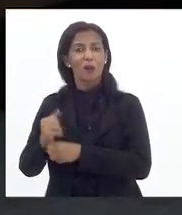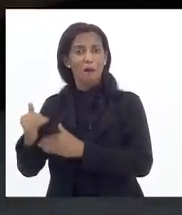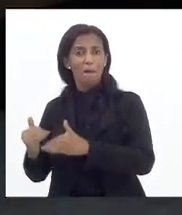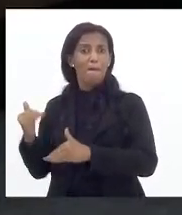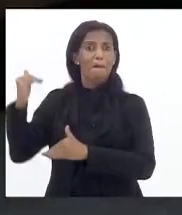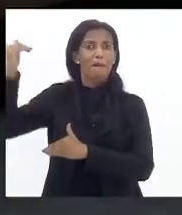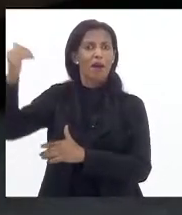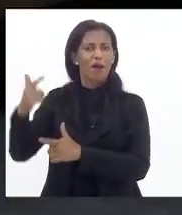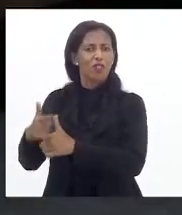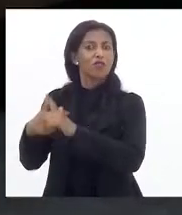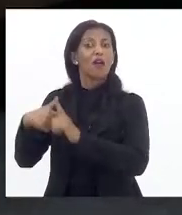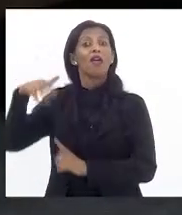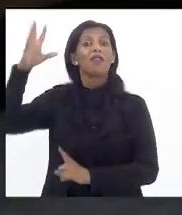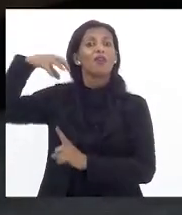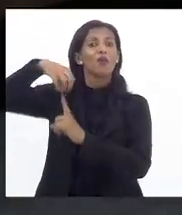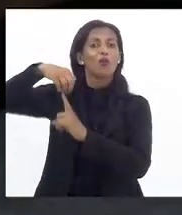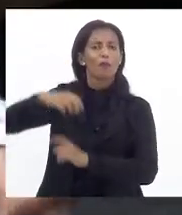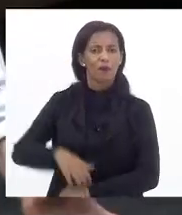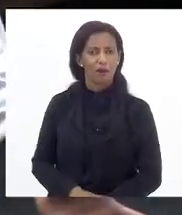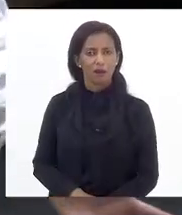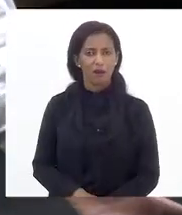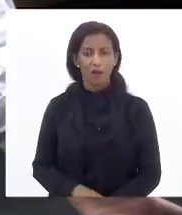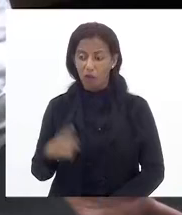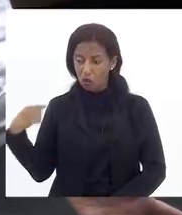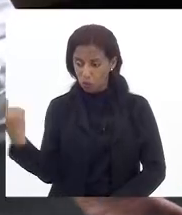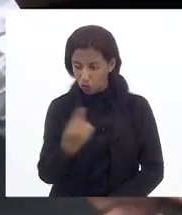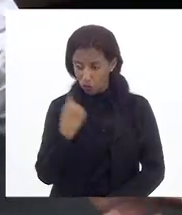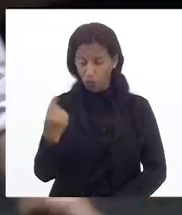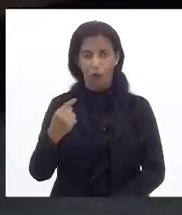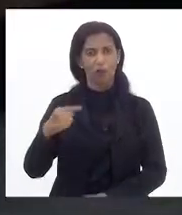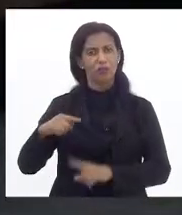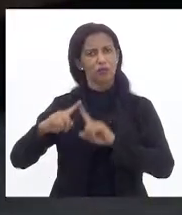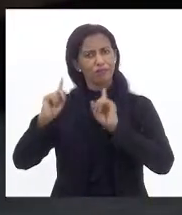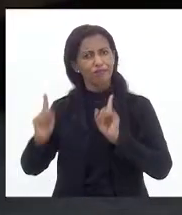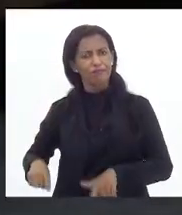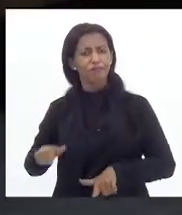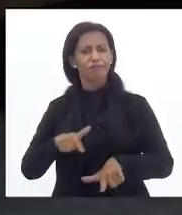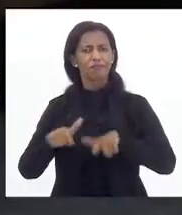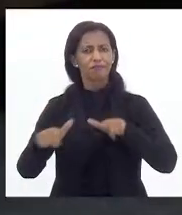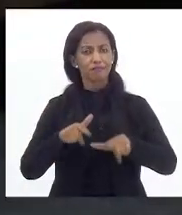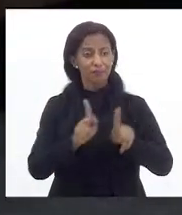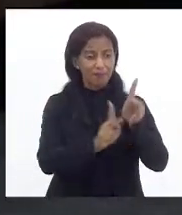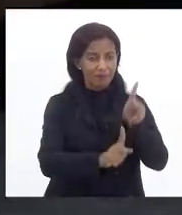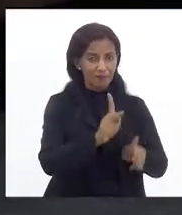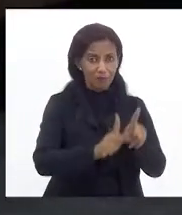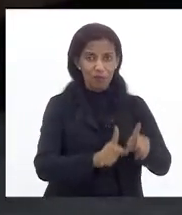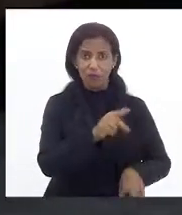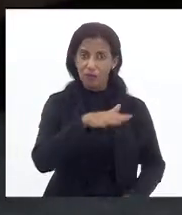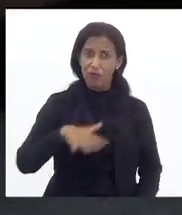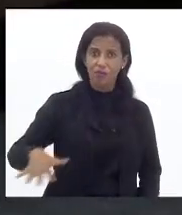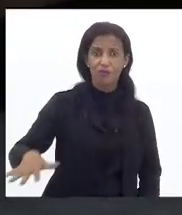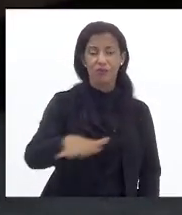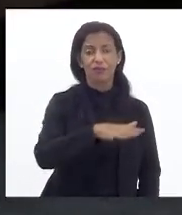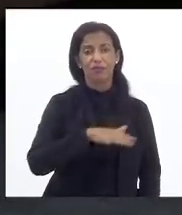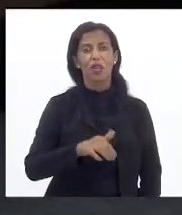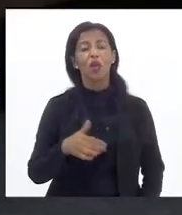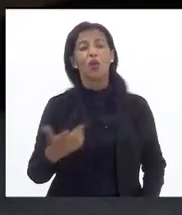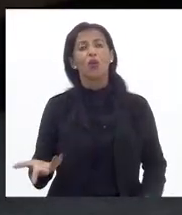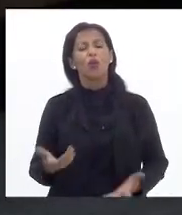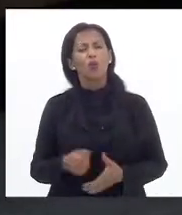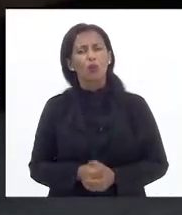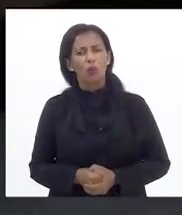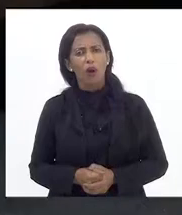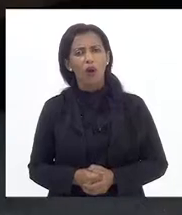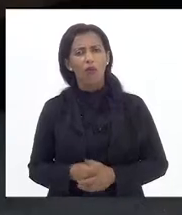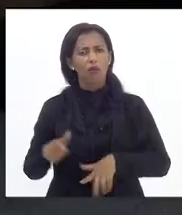culpa se nós servidores EA população do rio qual o serviço público